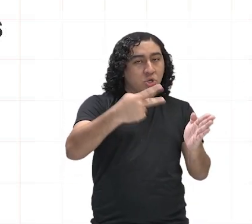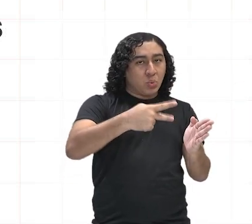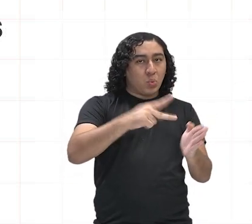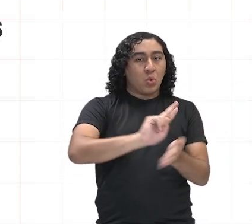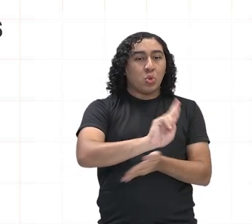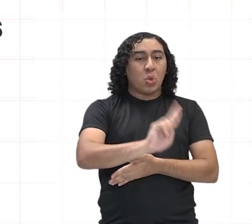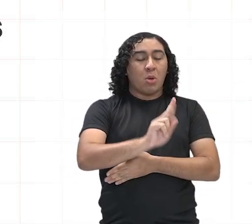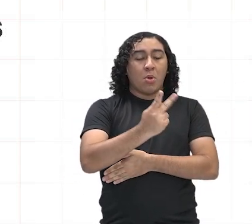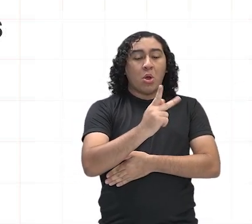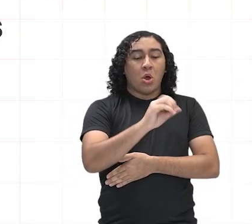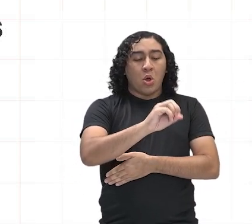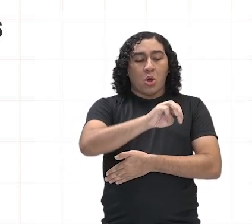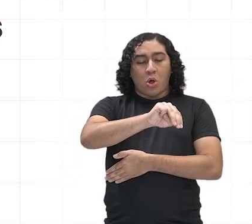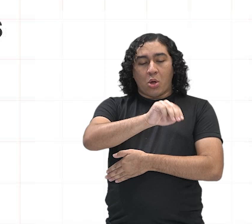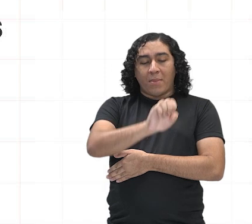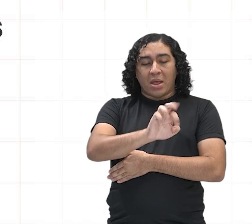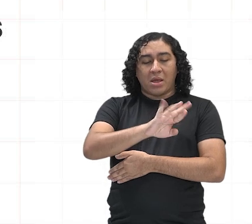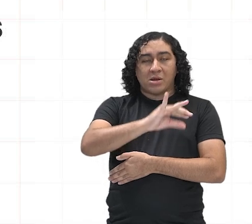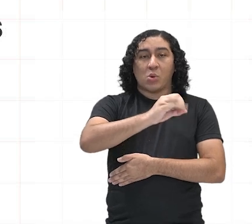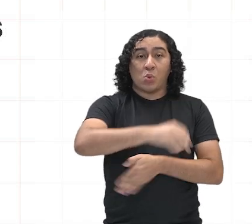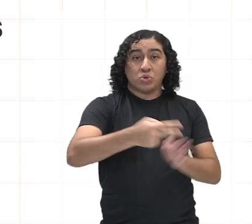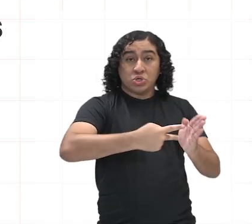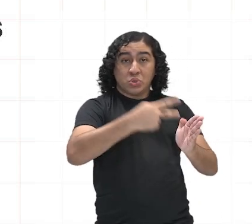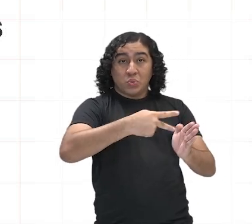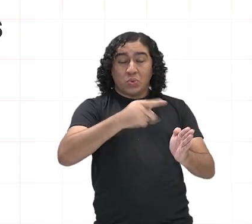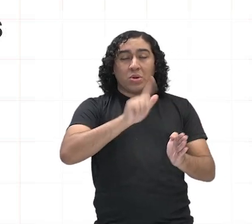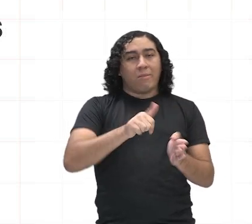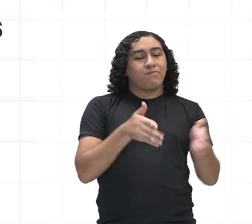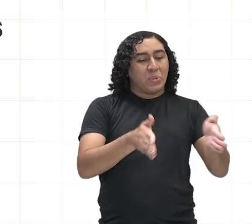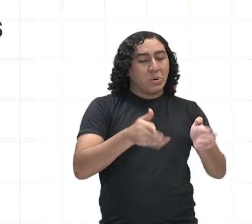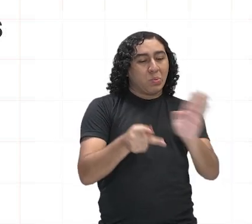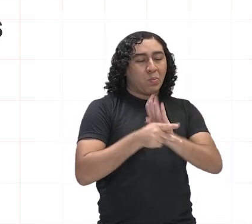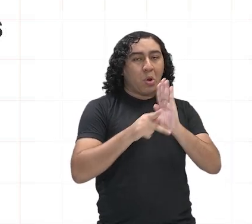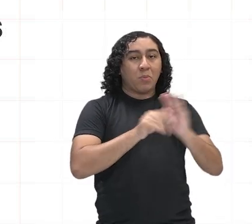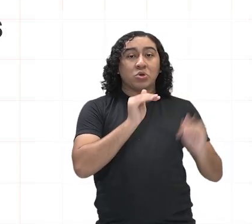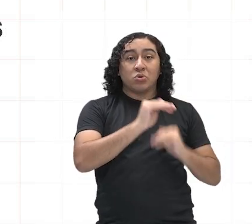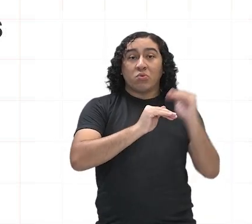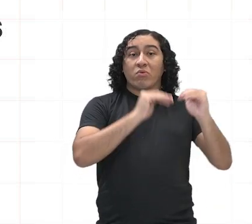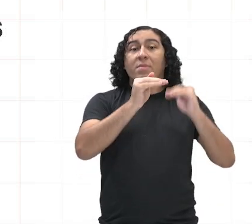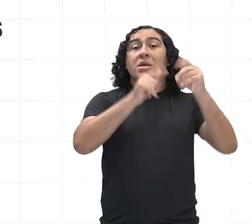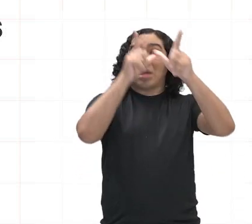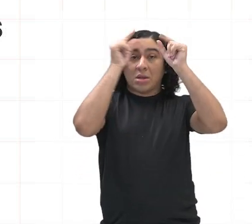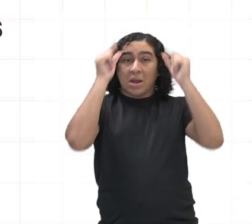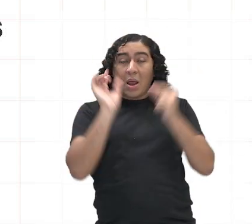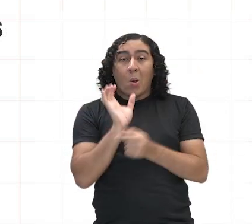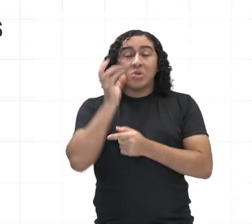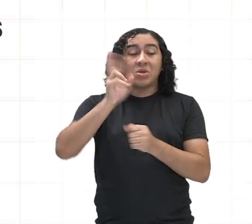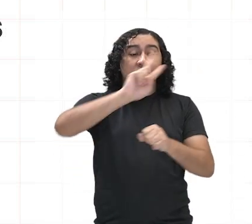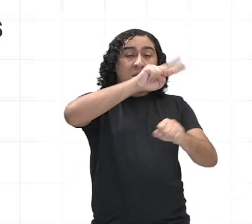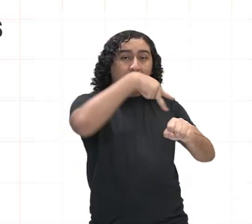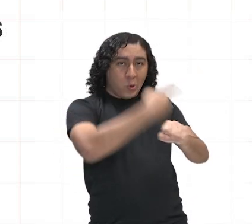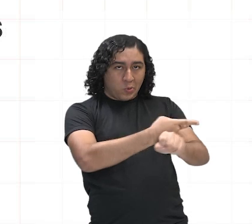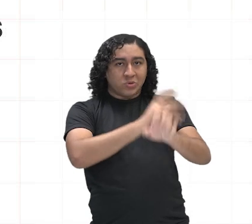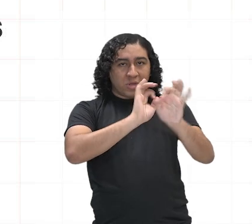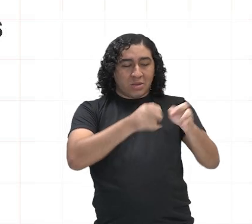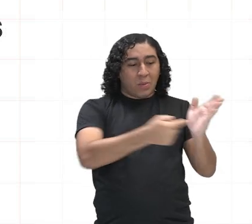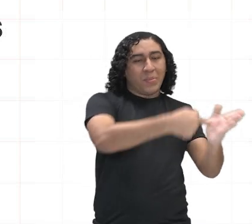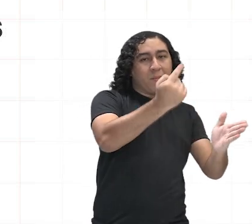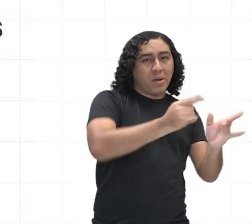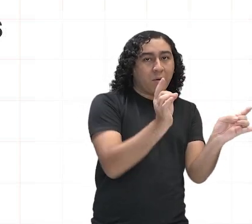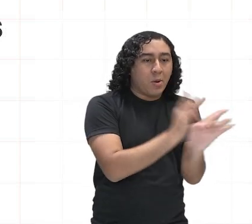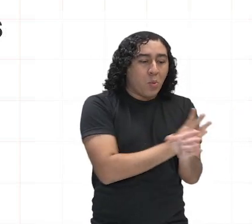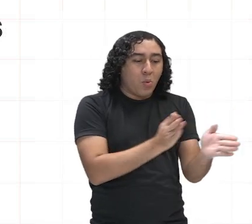ao segundo período de desenvolvimento da civilização grega, que ocorreu após o período pré-homérico, entre os anos